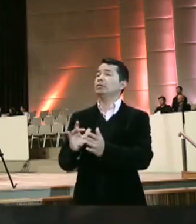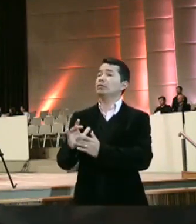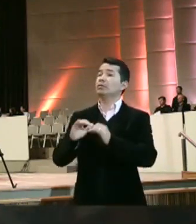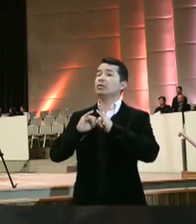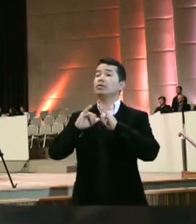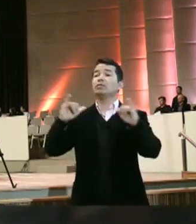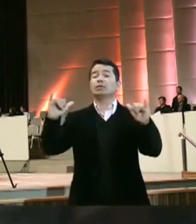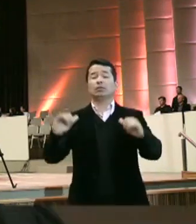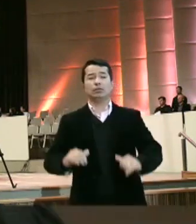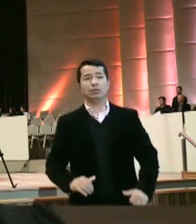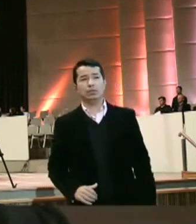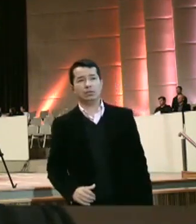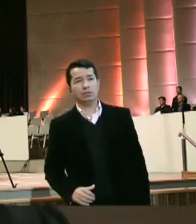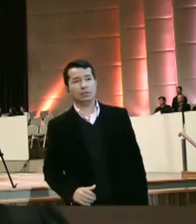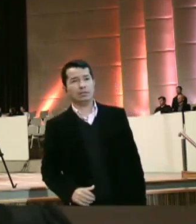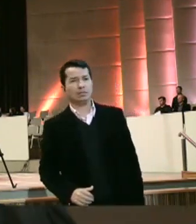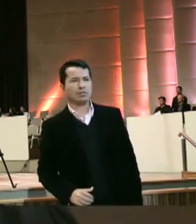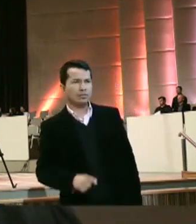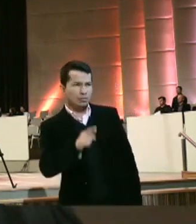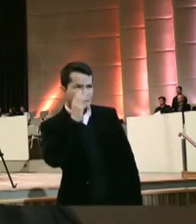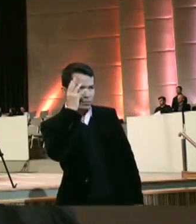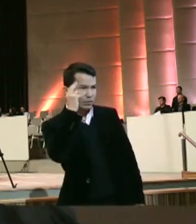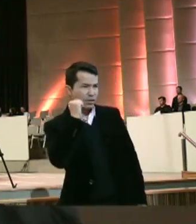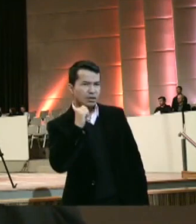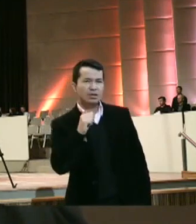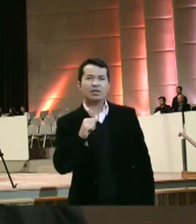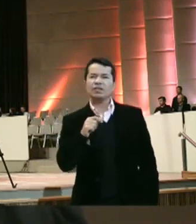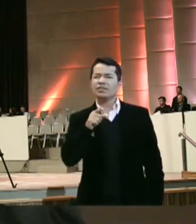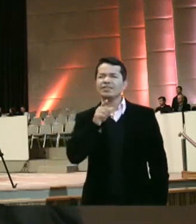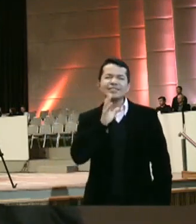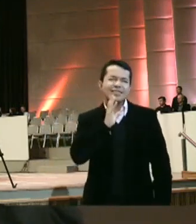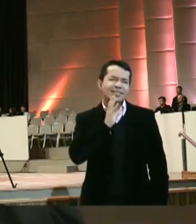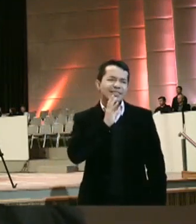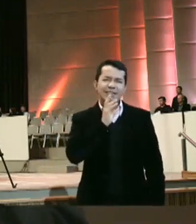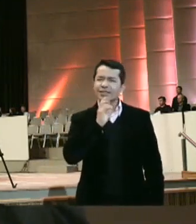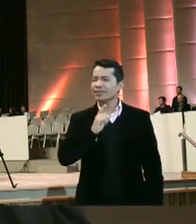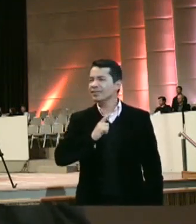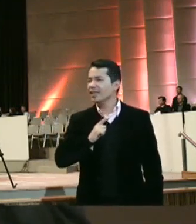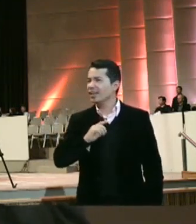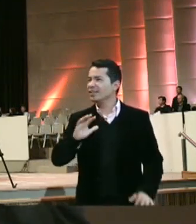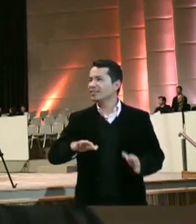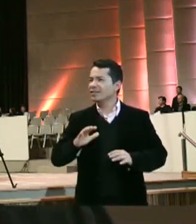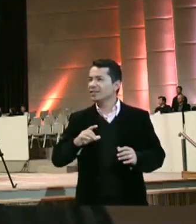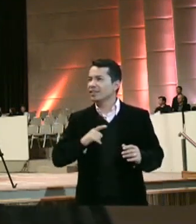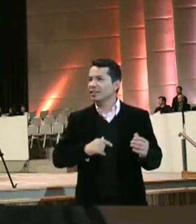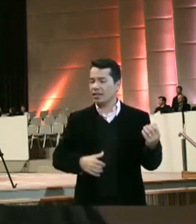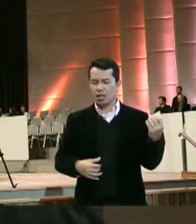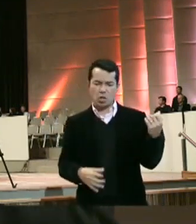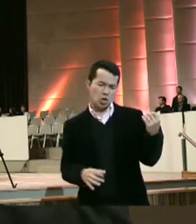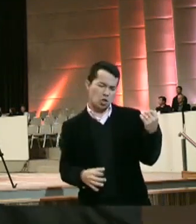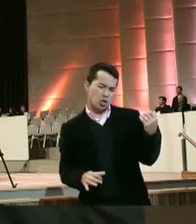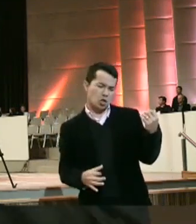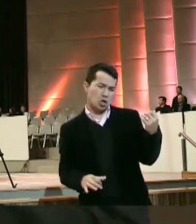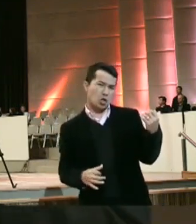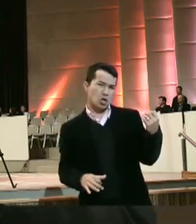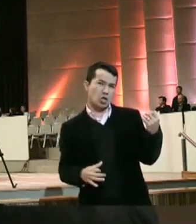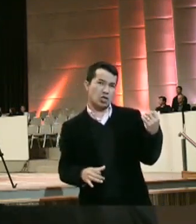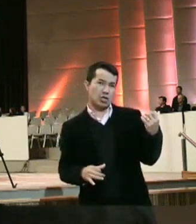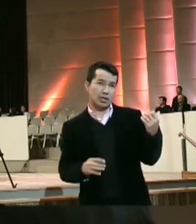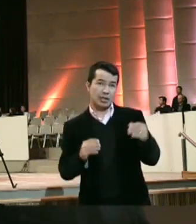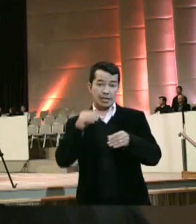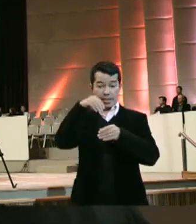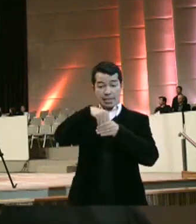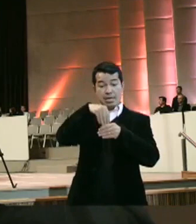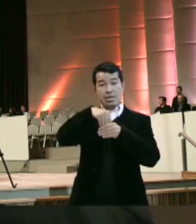Tem um ditado popular que diz assim: por fora bela viola, por dentro pão bolorento. É